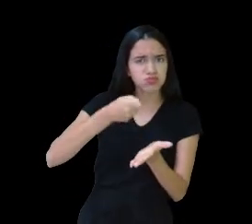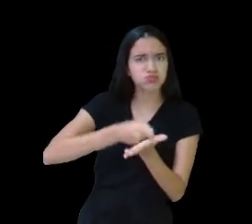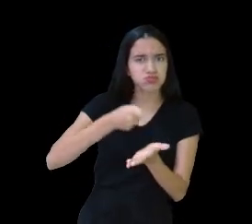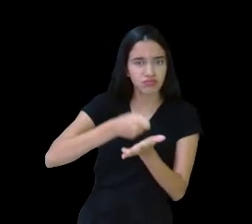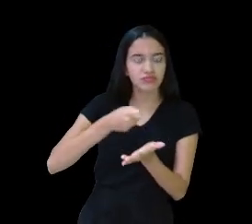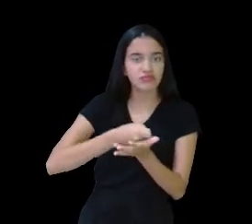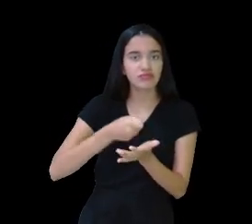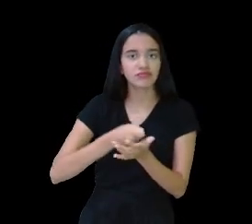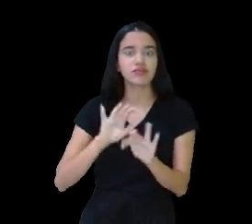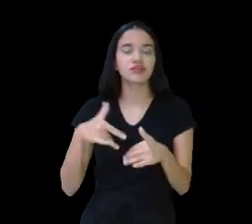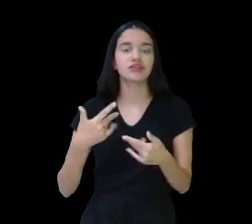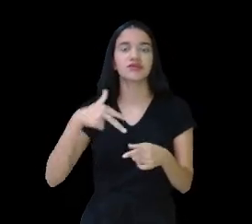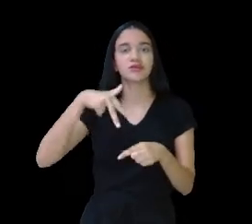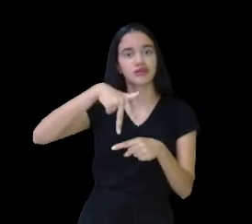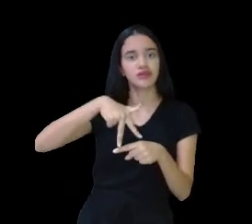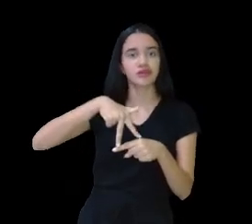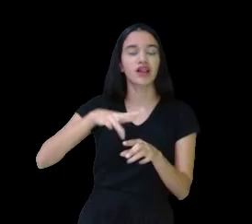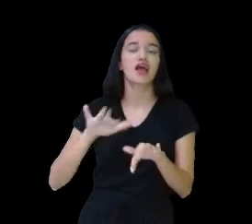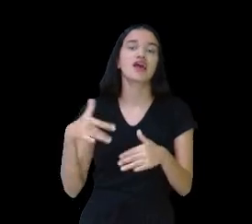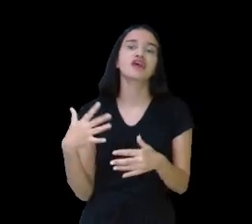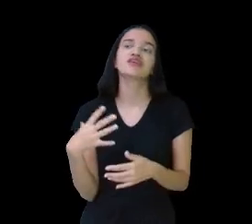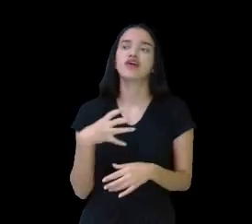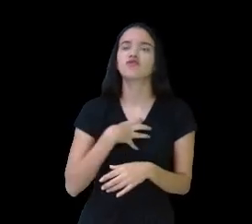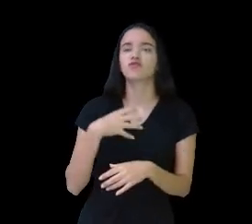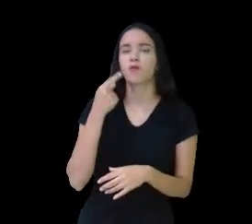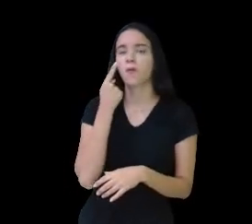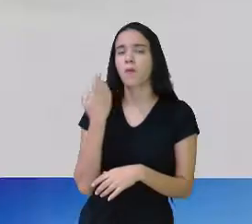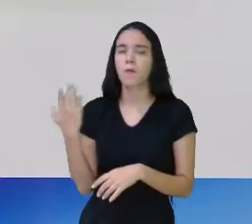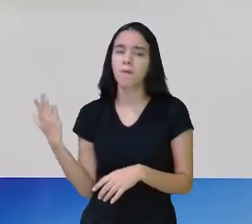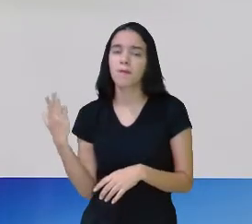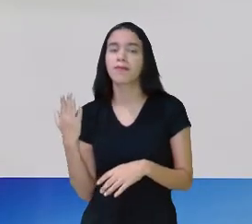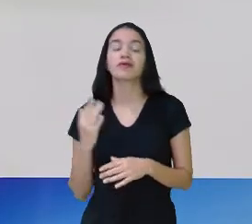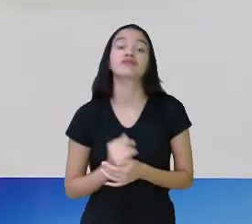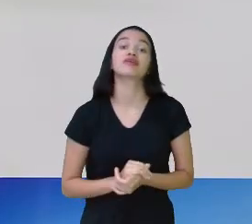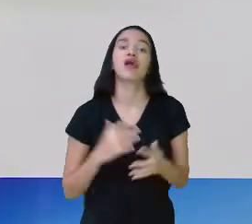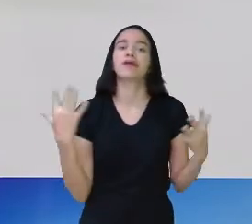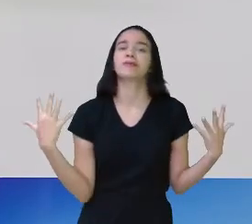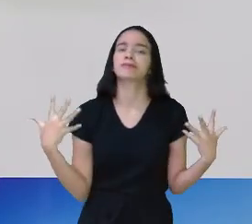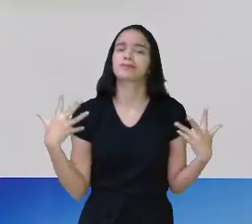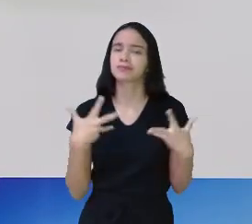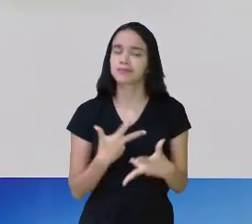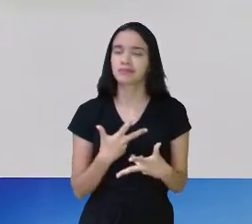rigidez de um triângulo. Essa forma, ela é poderosa, viu?